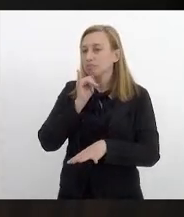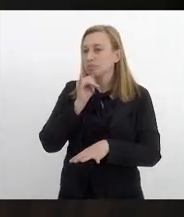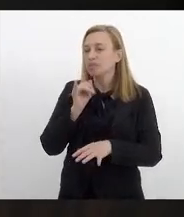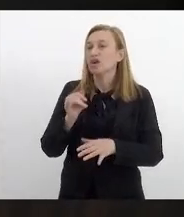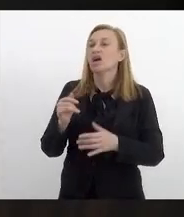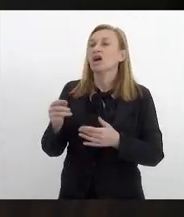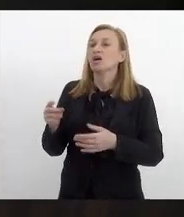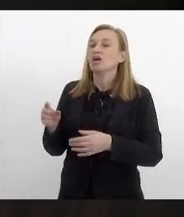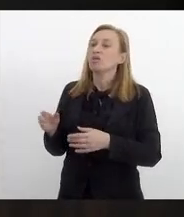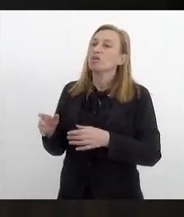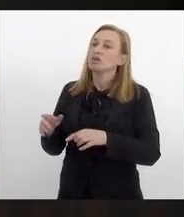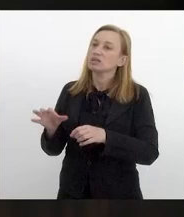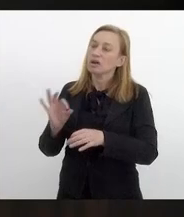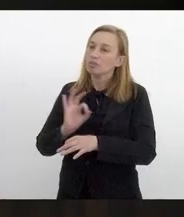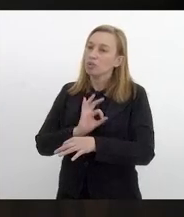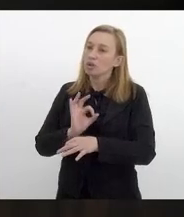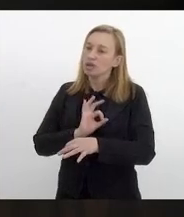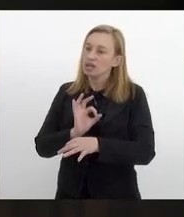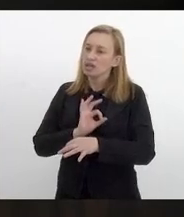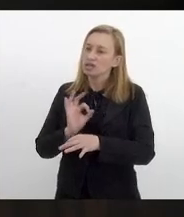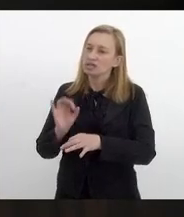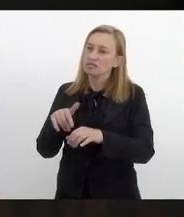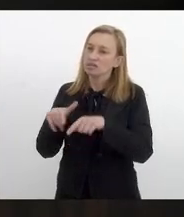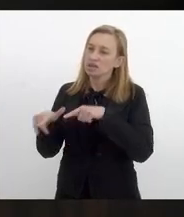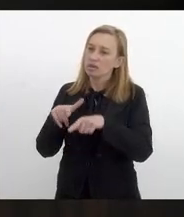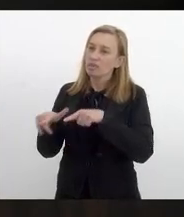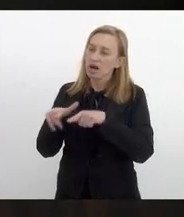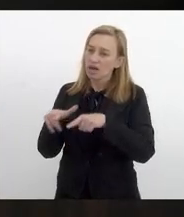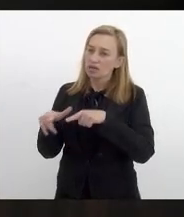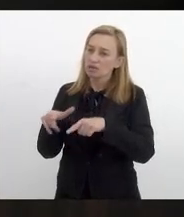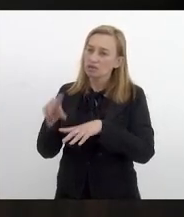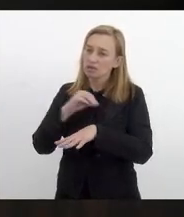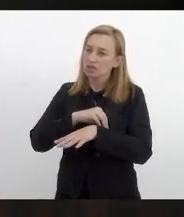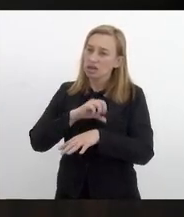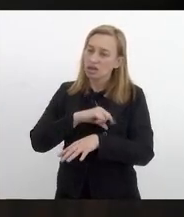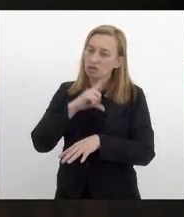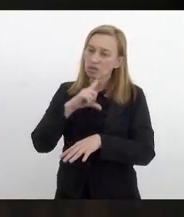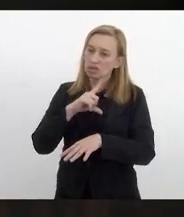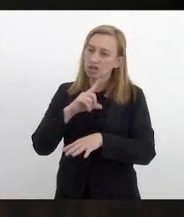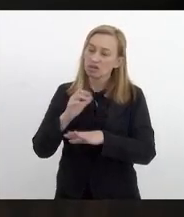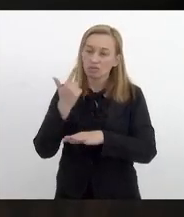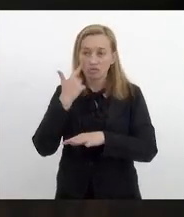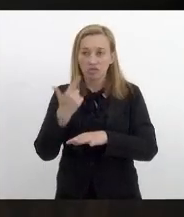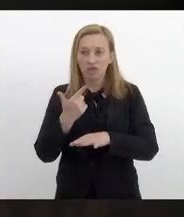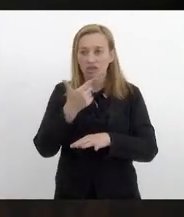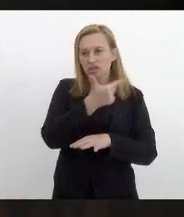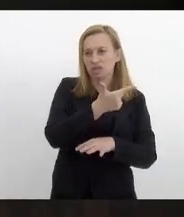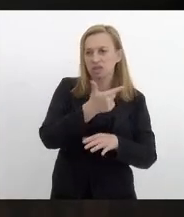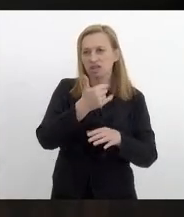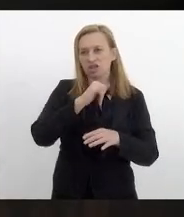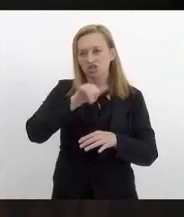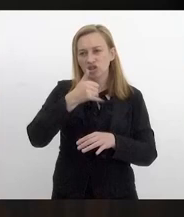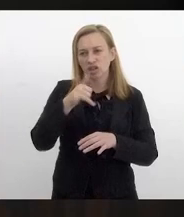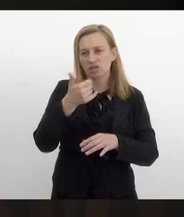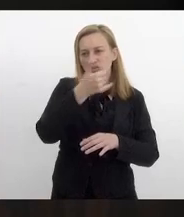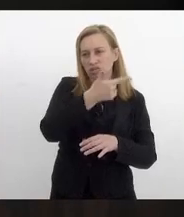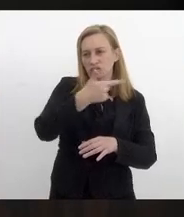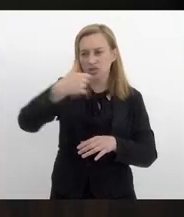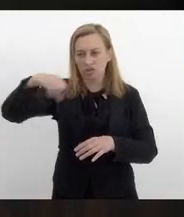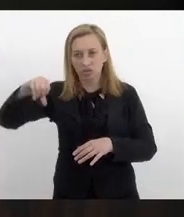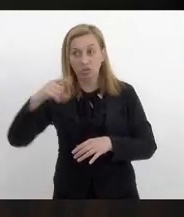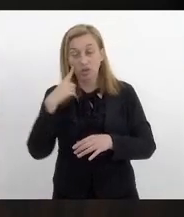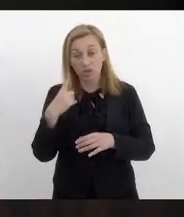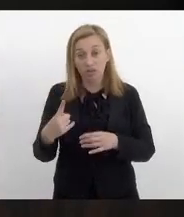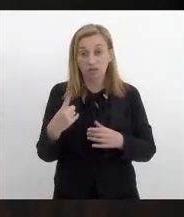aqui em 2014 para algumas categorias aumento que foi até janeiro de 2019. Eu acho que uma